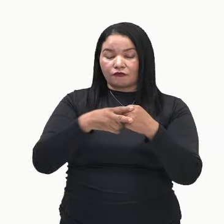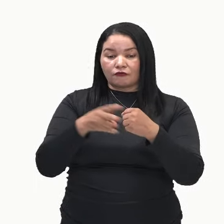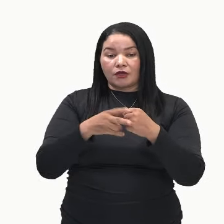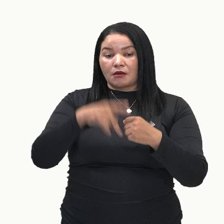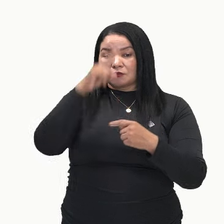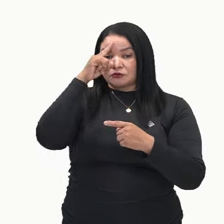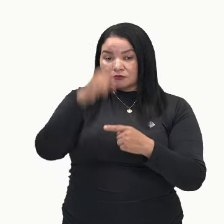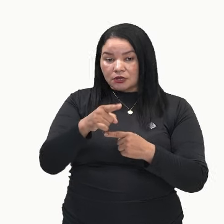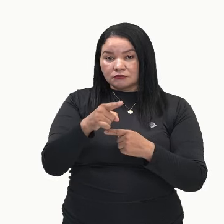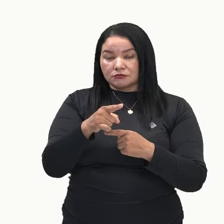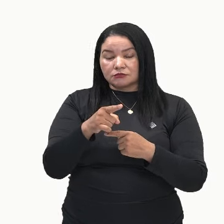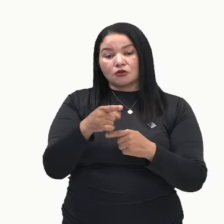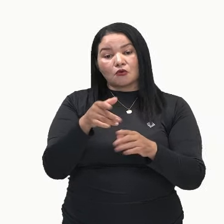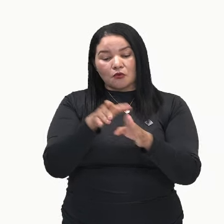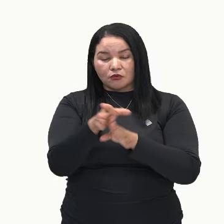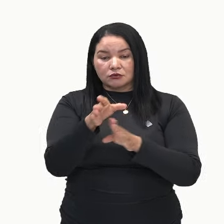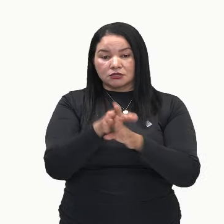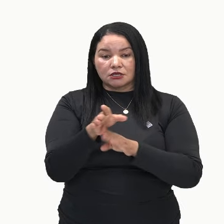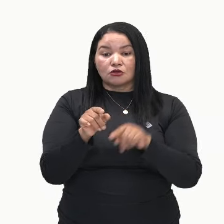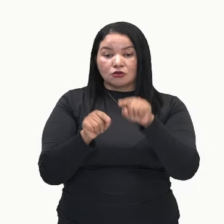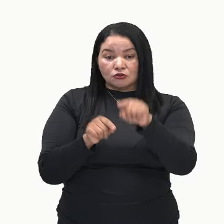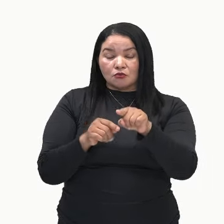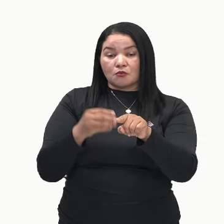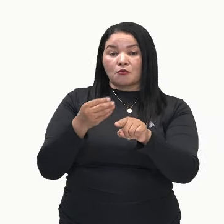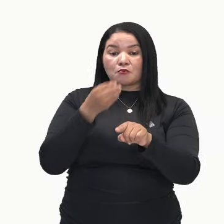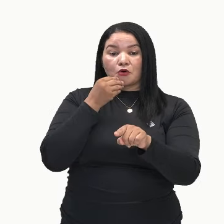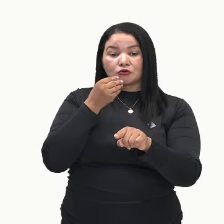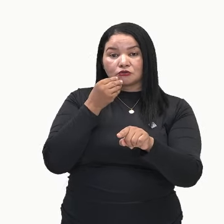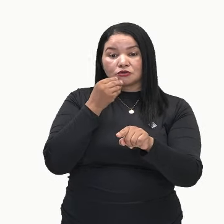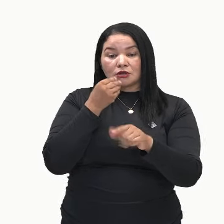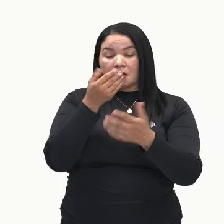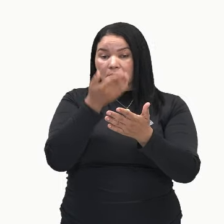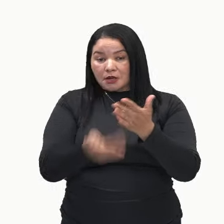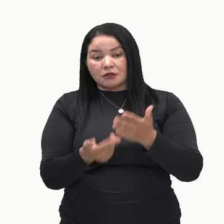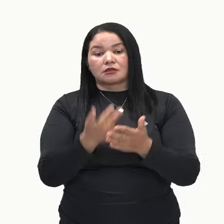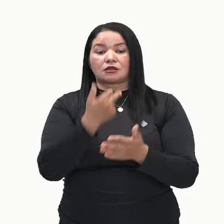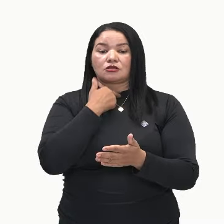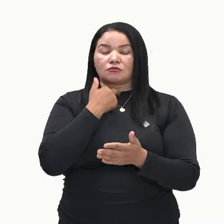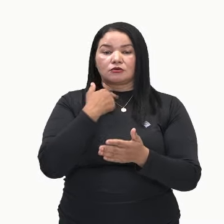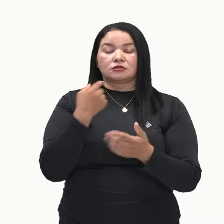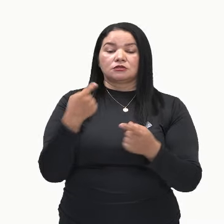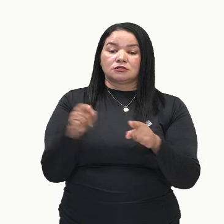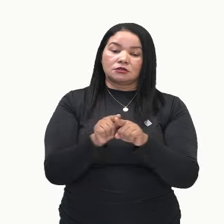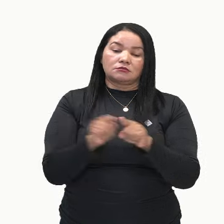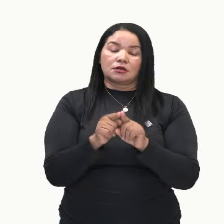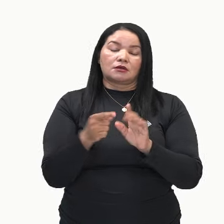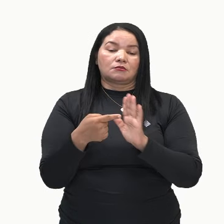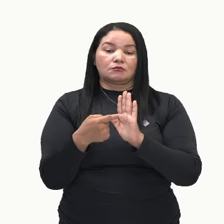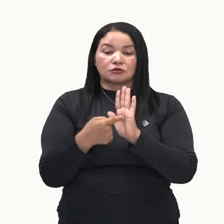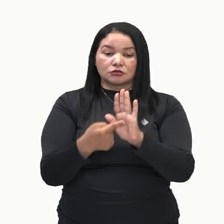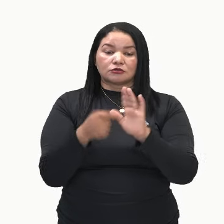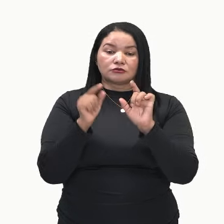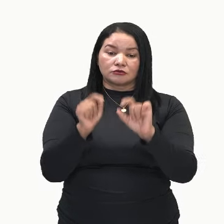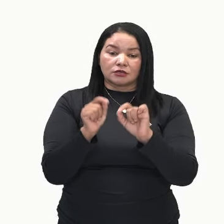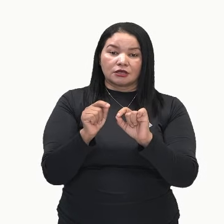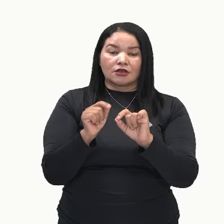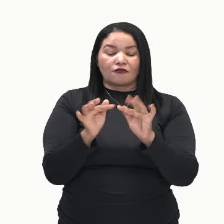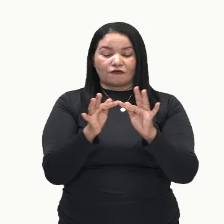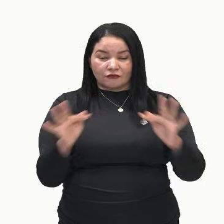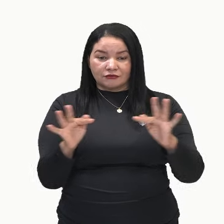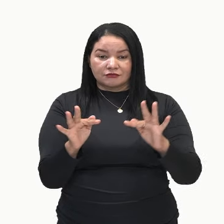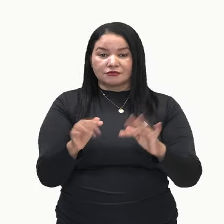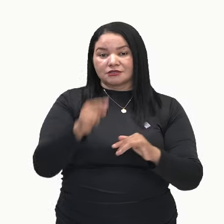Estou dando um conselho, né? Não deixe esta oportunidade passar. Também serve para ilustrar um pouquinho das nossas frases